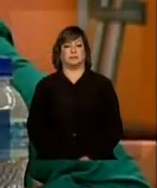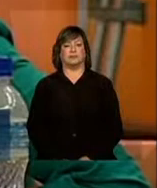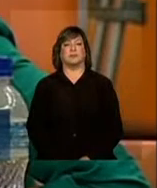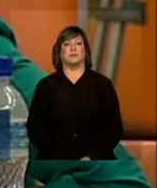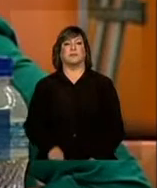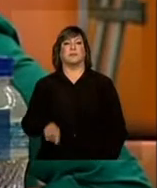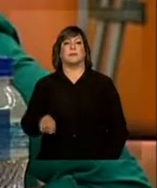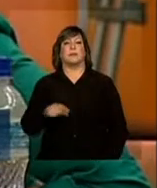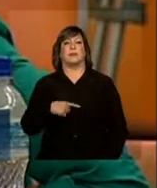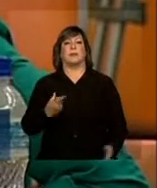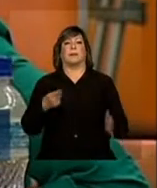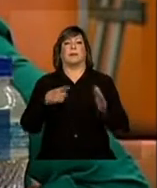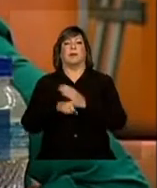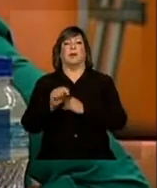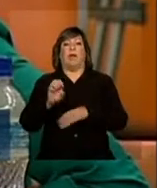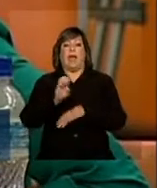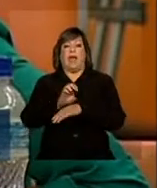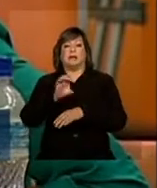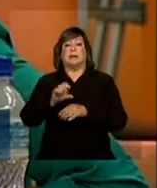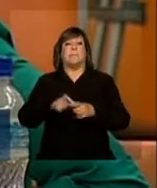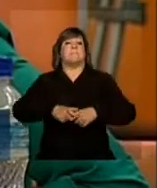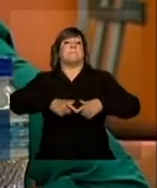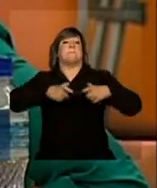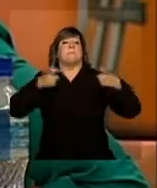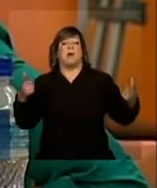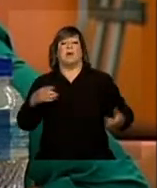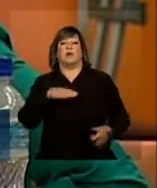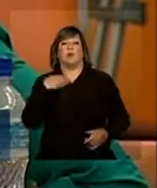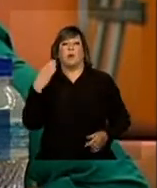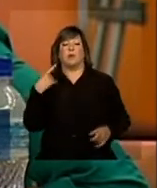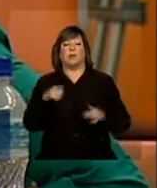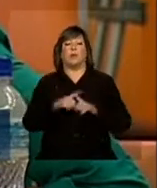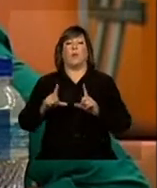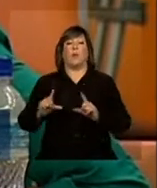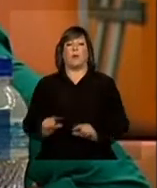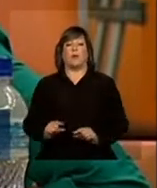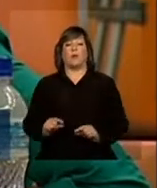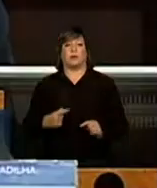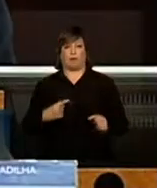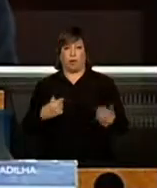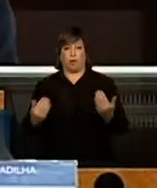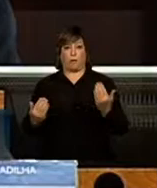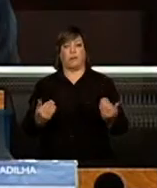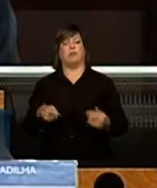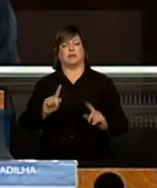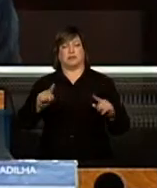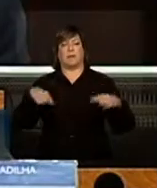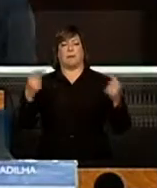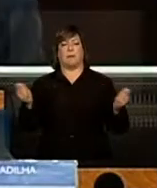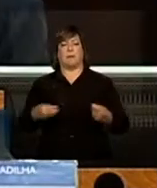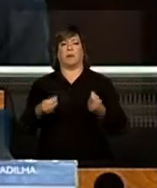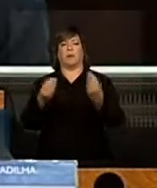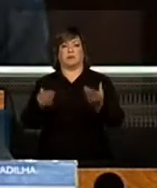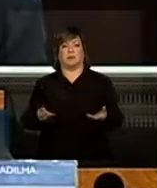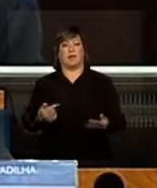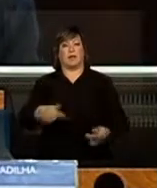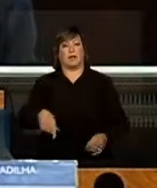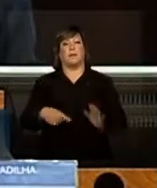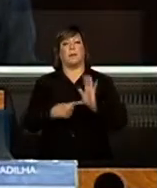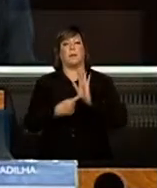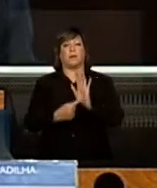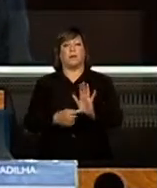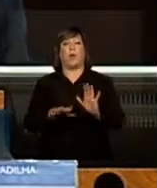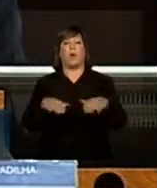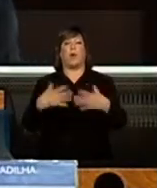O estado com a maior índice de mortalidade e o com menor índice? Tem isso. Depois a gente pode passar os dados. A gente mostrou aqui quais